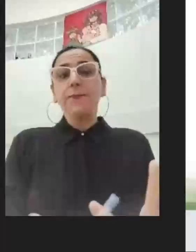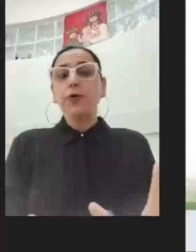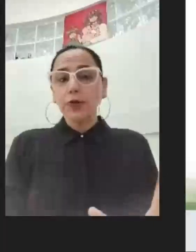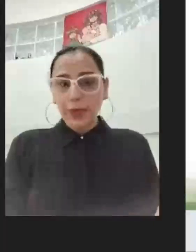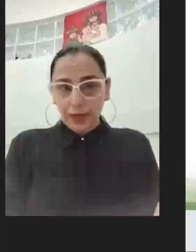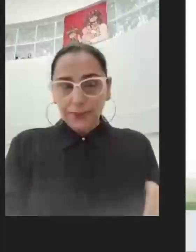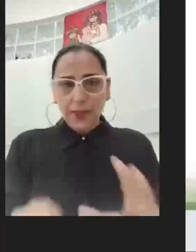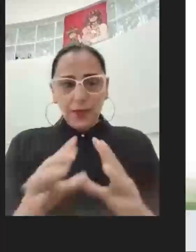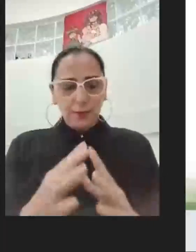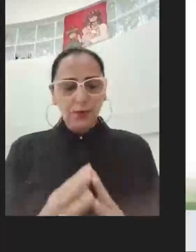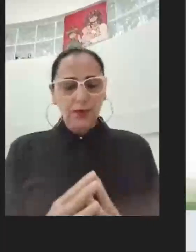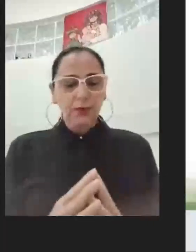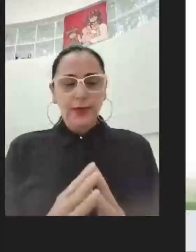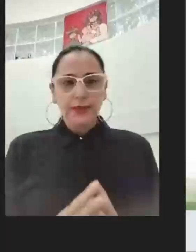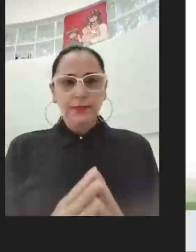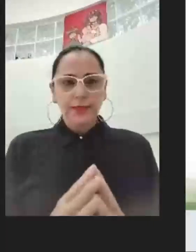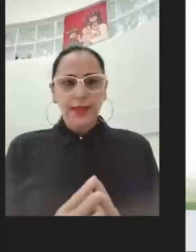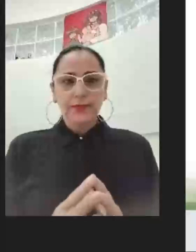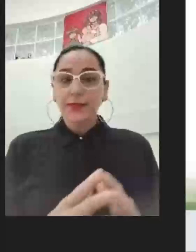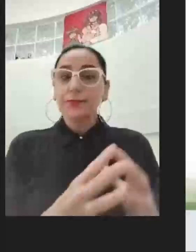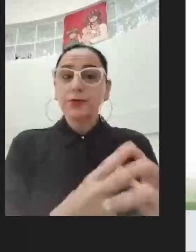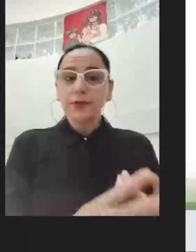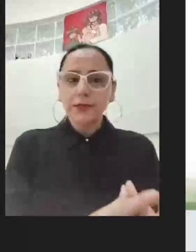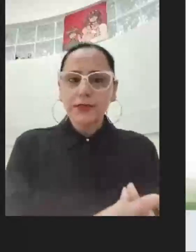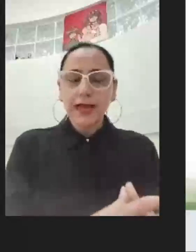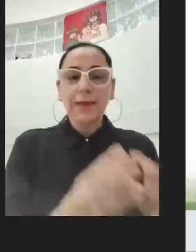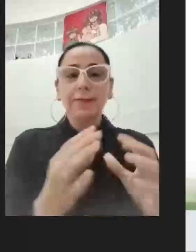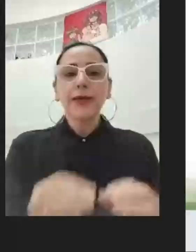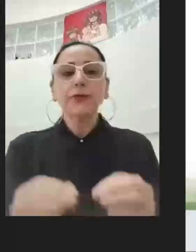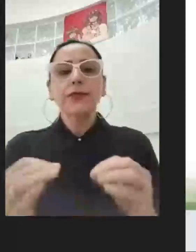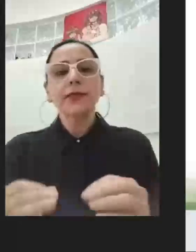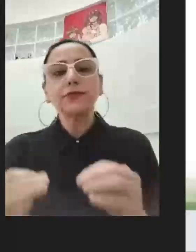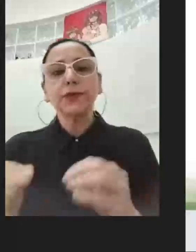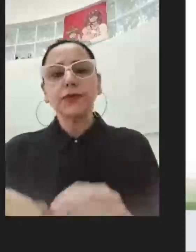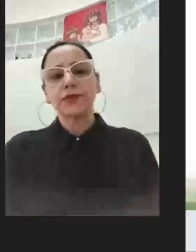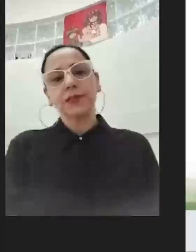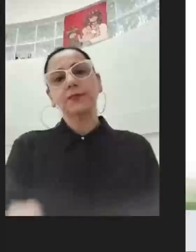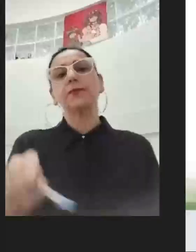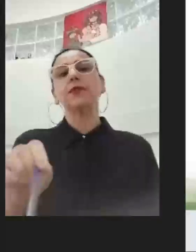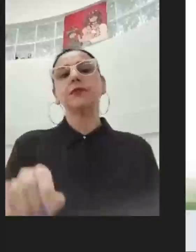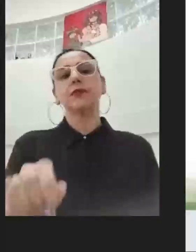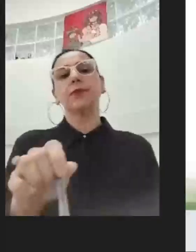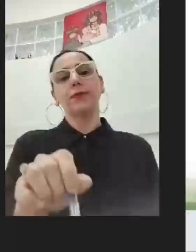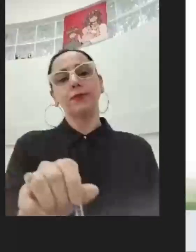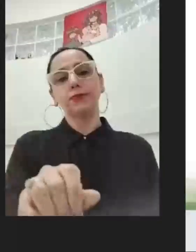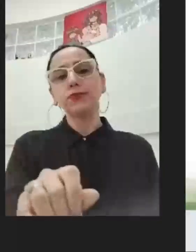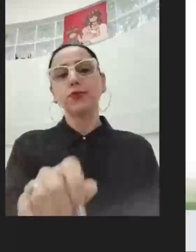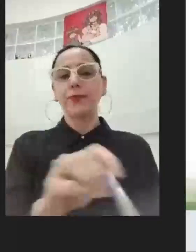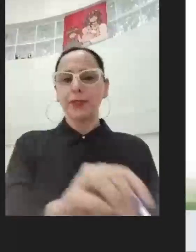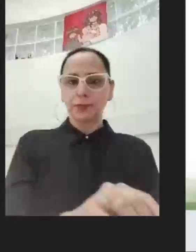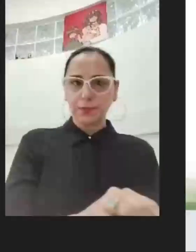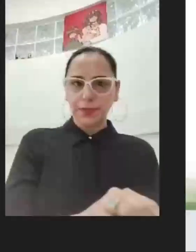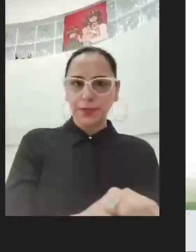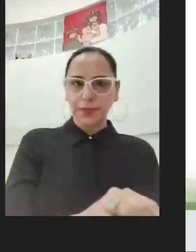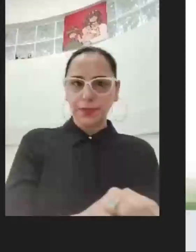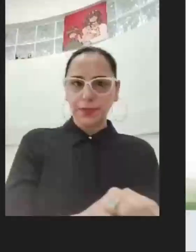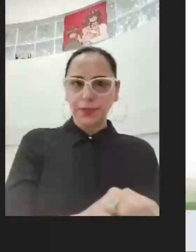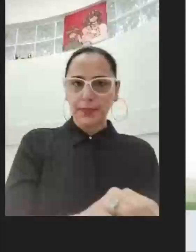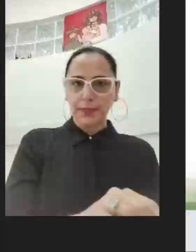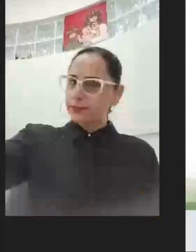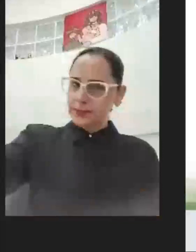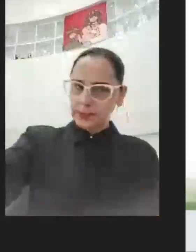leite conhece. Por quê? Porque o leite materno é importante. A maioria das mães que tem bebezinho prematuro ou